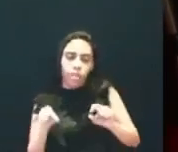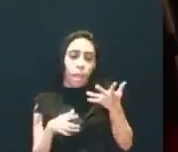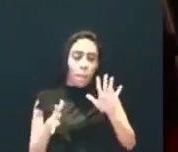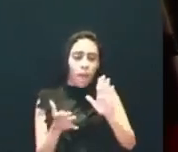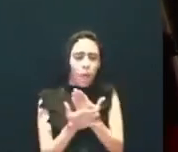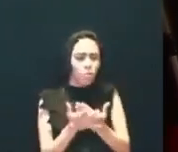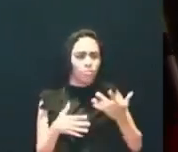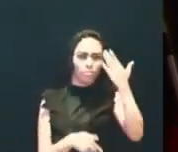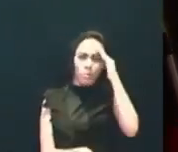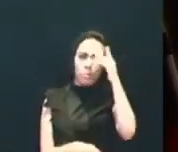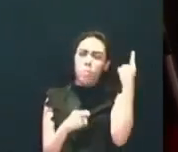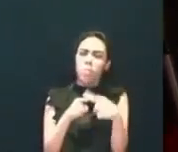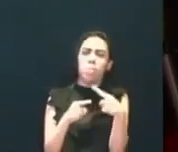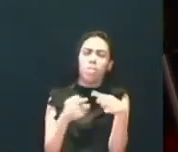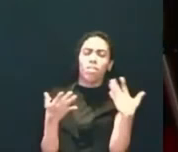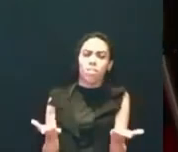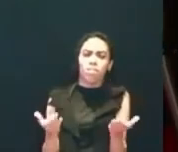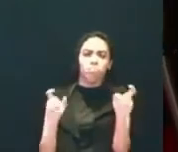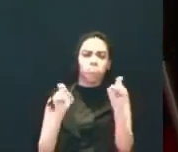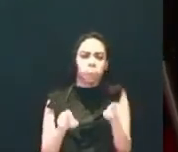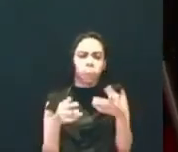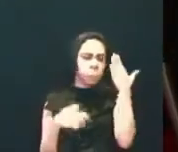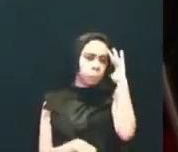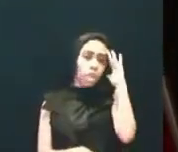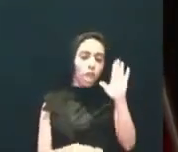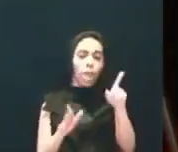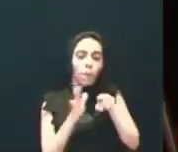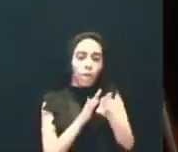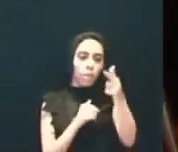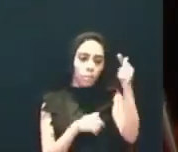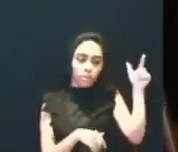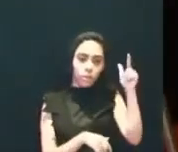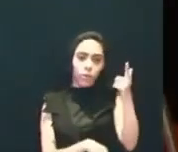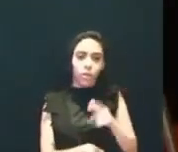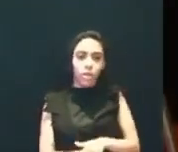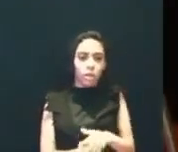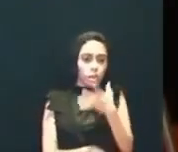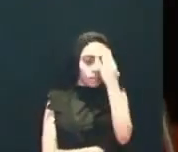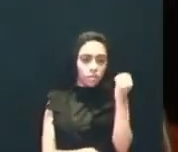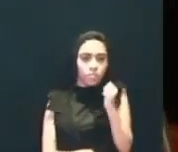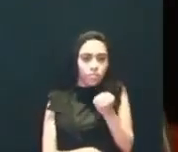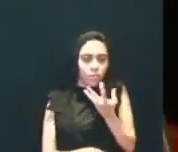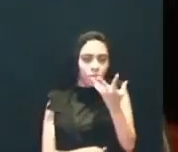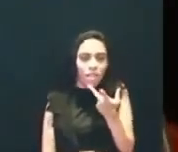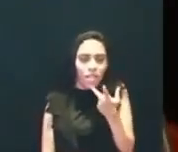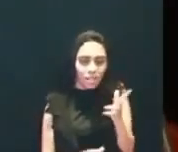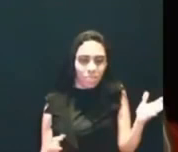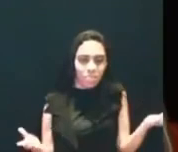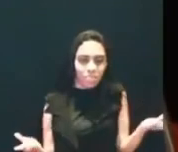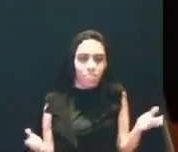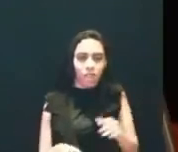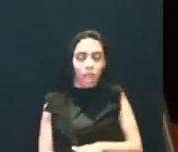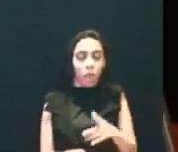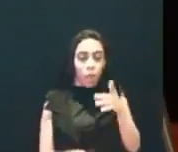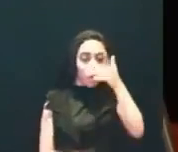o motivo, né? E eu tenho outra pergunta de uma pessoa, antes de eu esquecer, é um paciente que